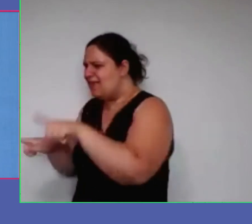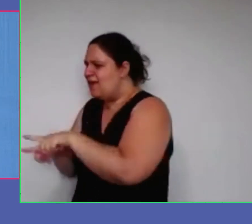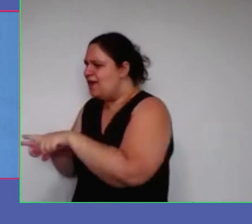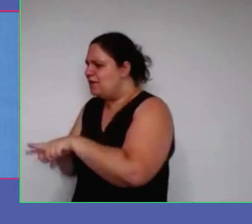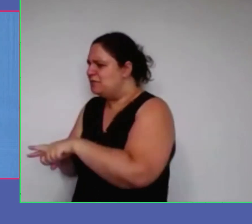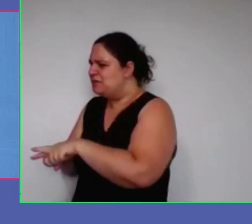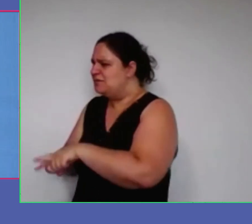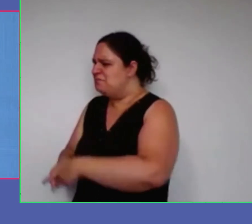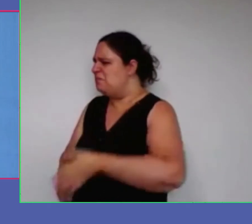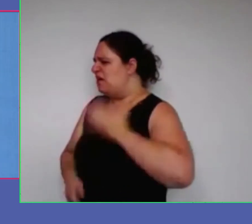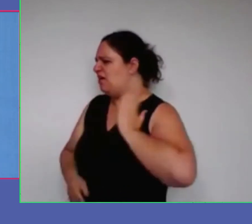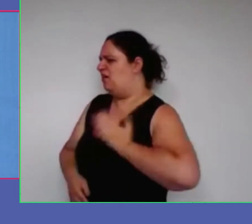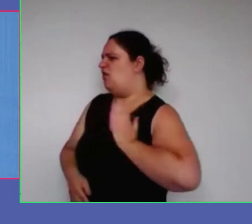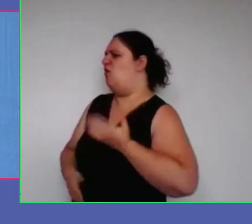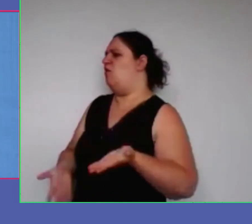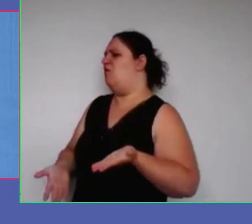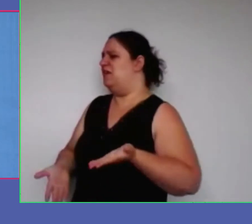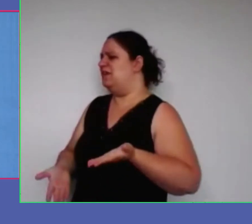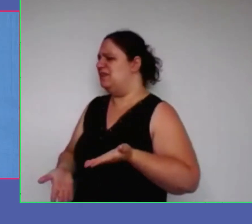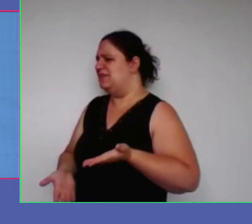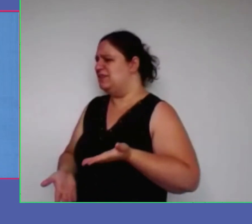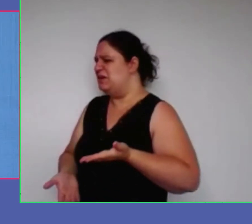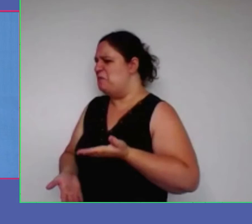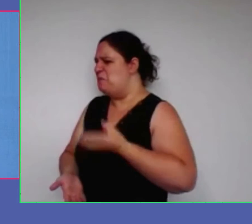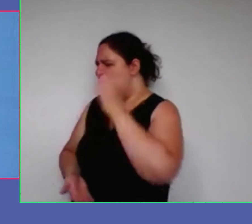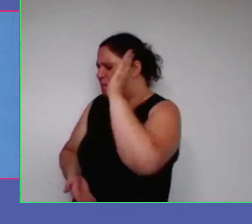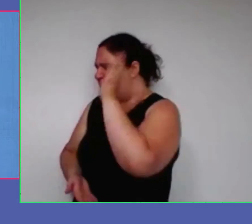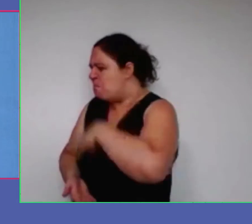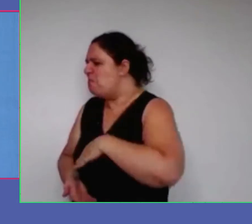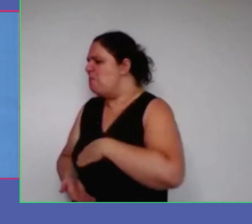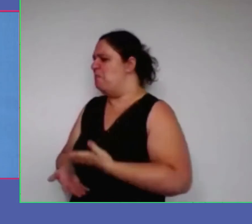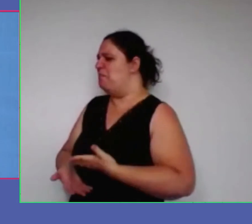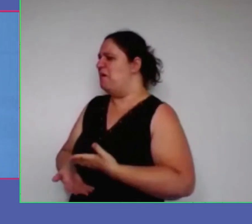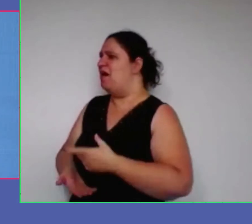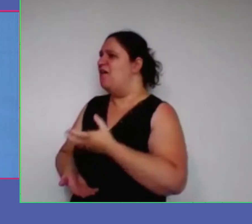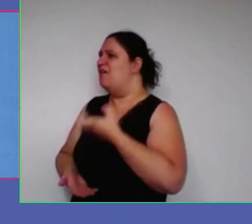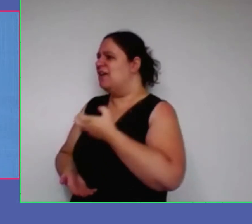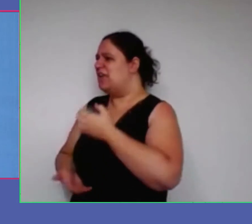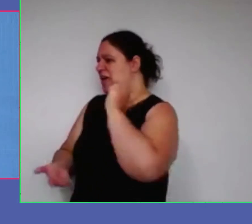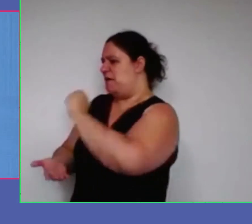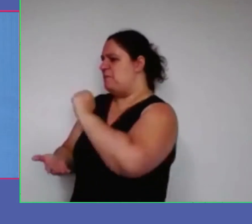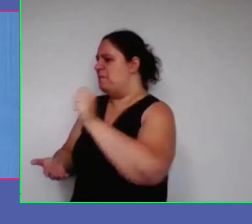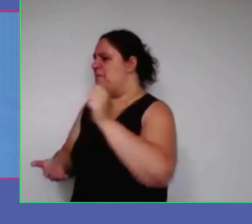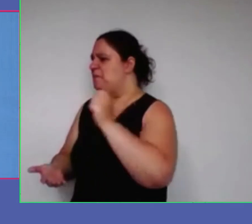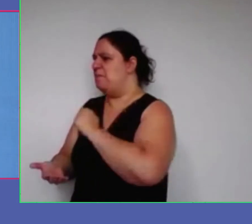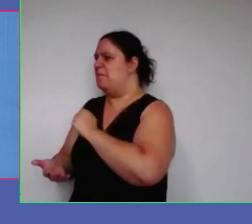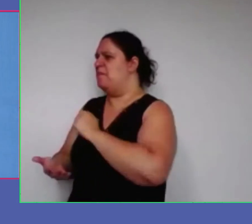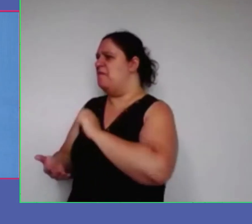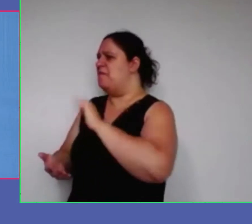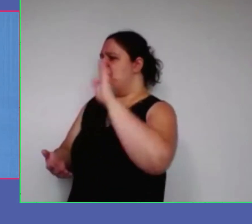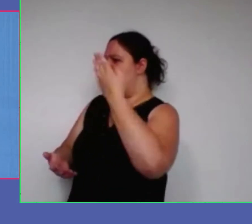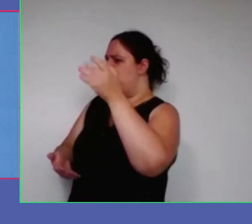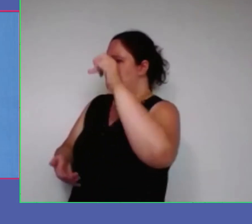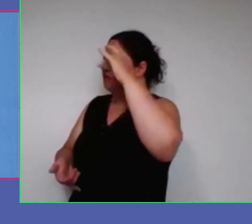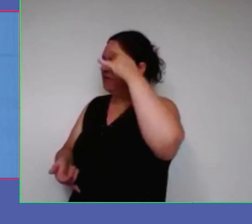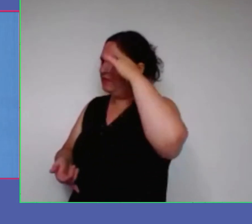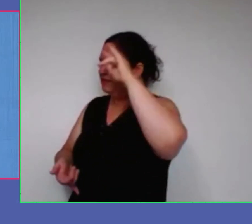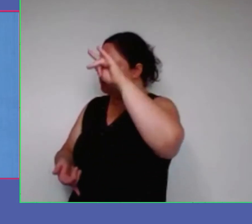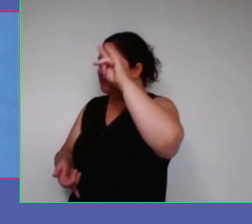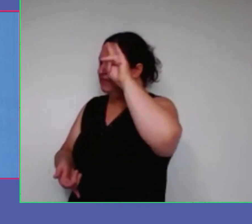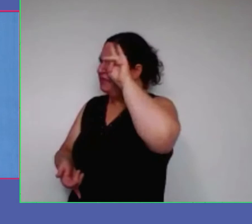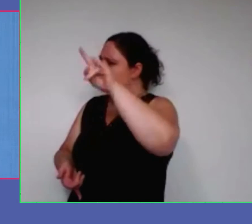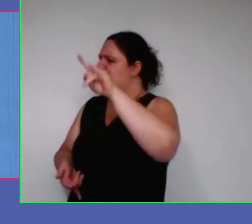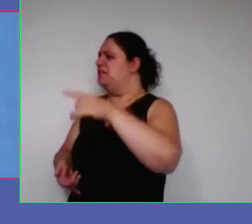coração procedem maus desígnios, homicídios, adultérios, prostituições, furtos, falsos